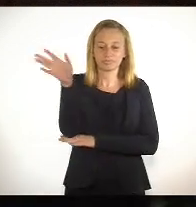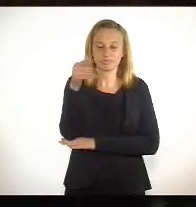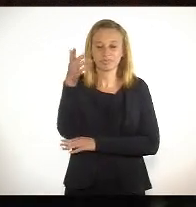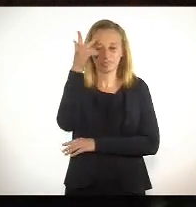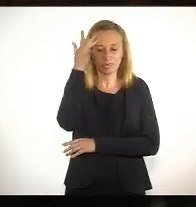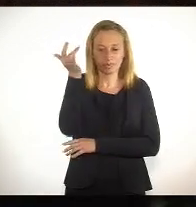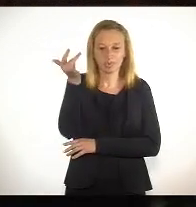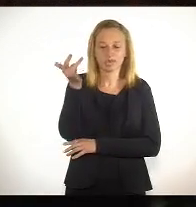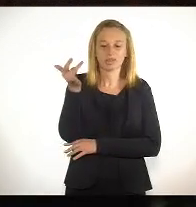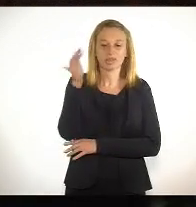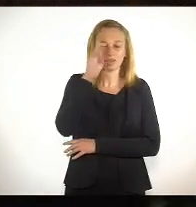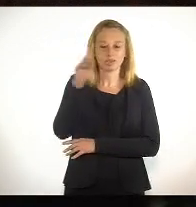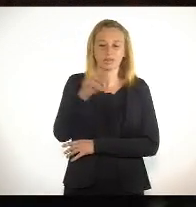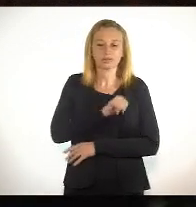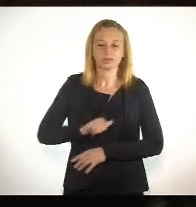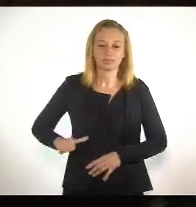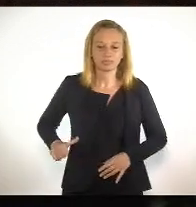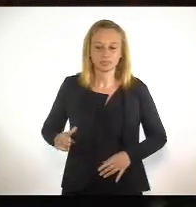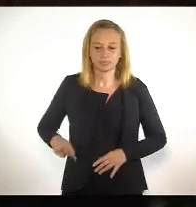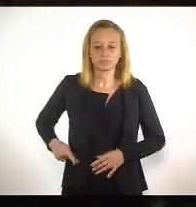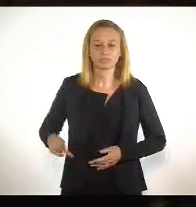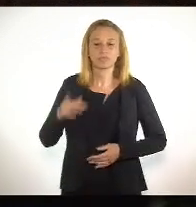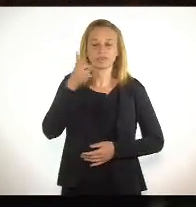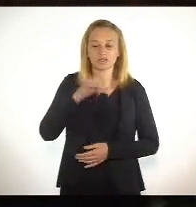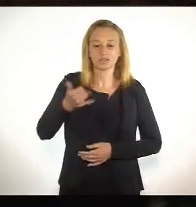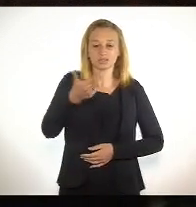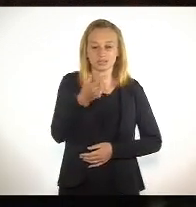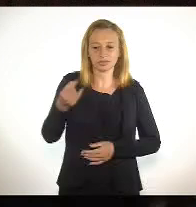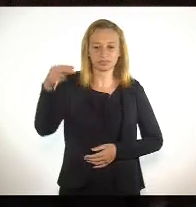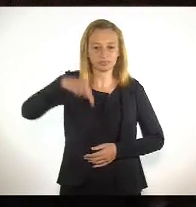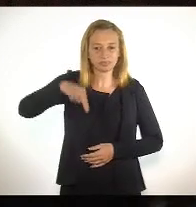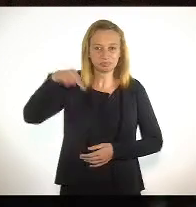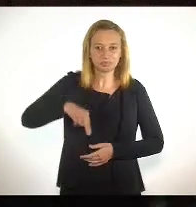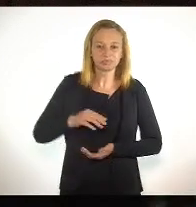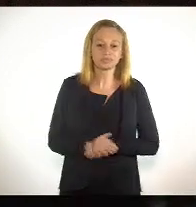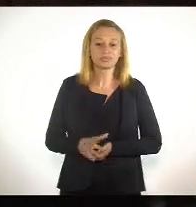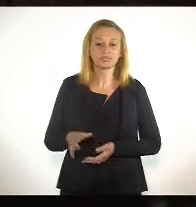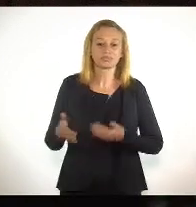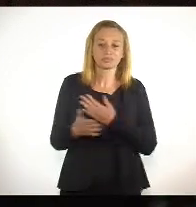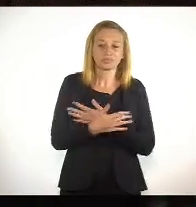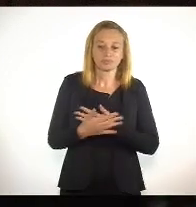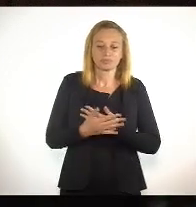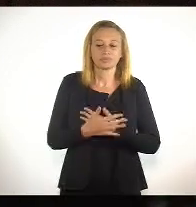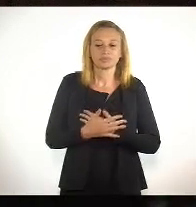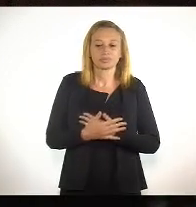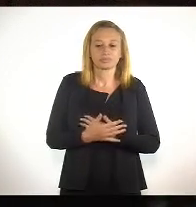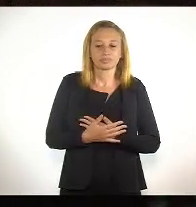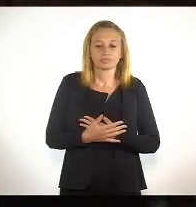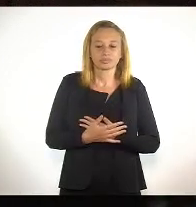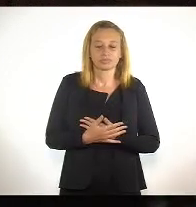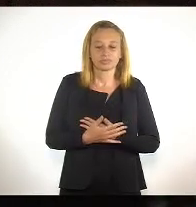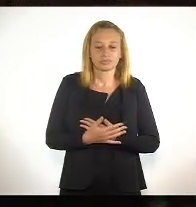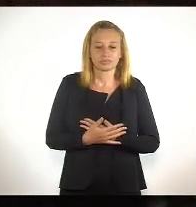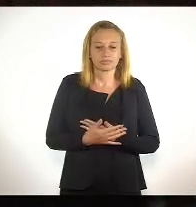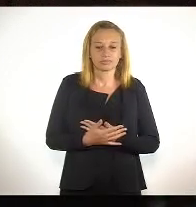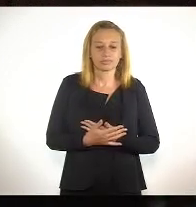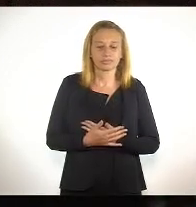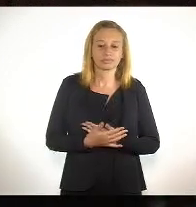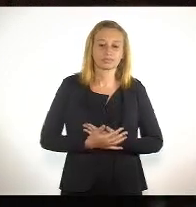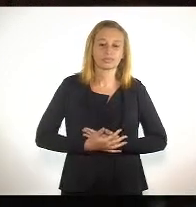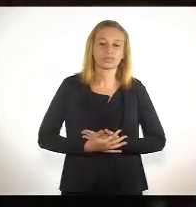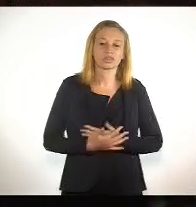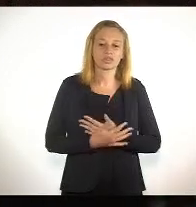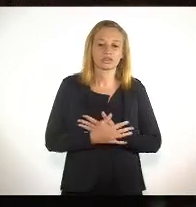senhora presidente, que é o dia 20 de novembro, que é um feriado conhecido como feriado da consciência